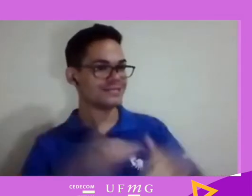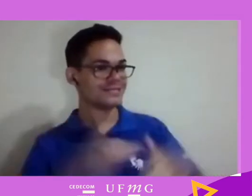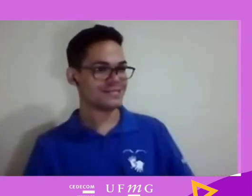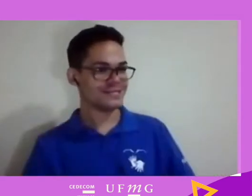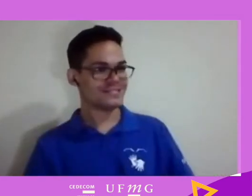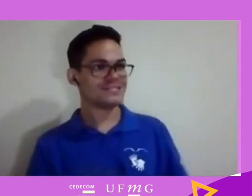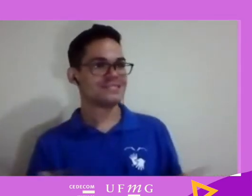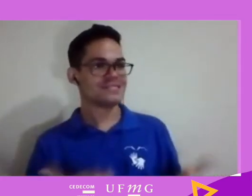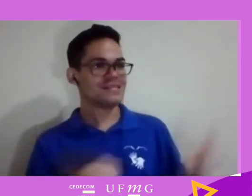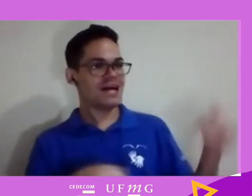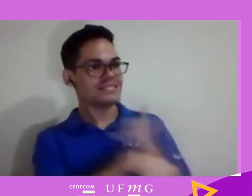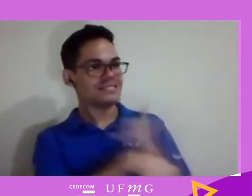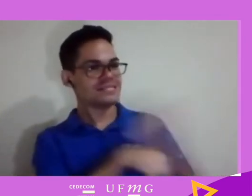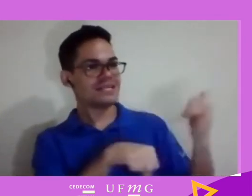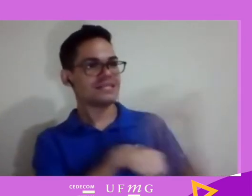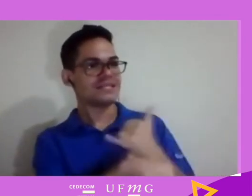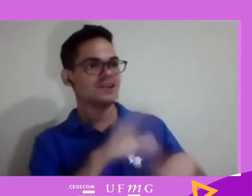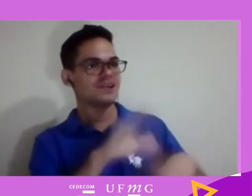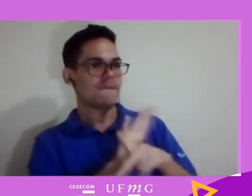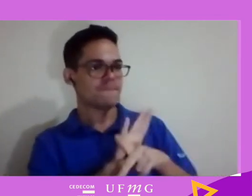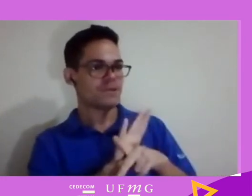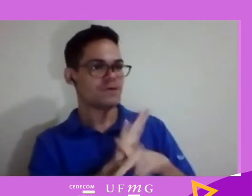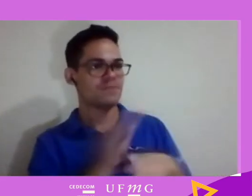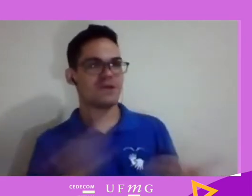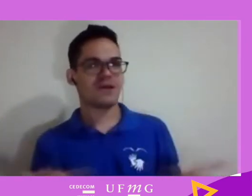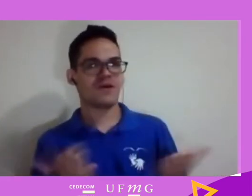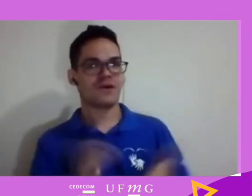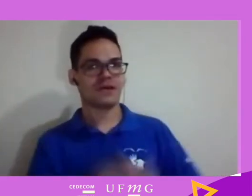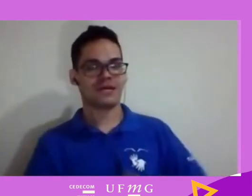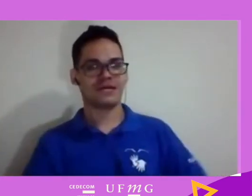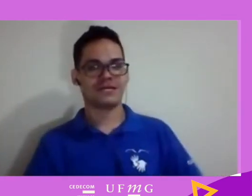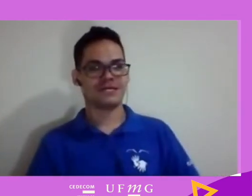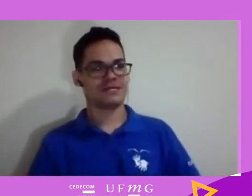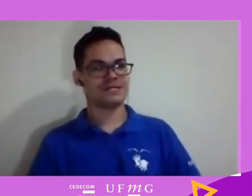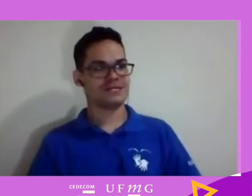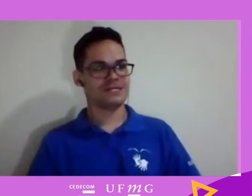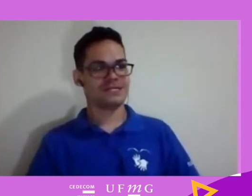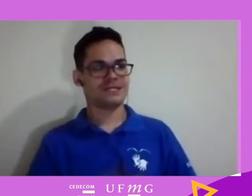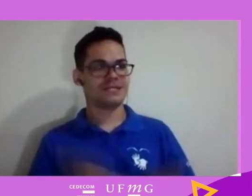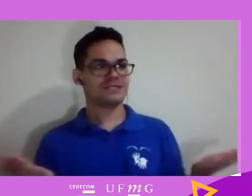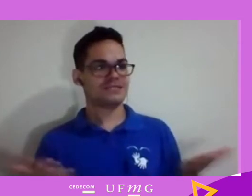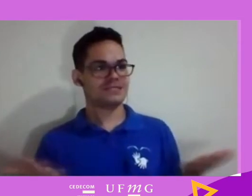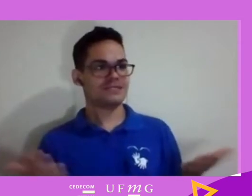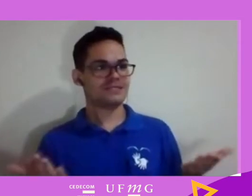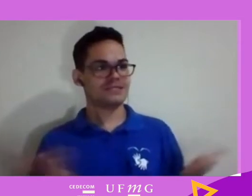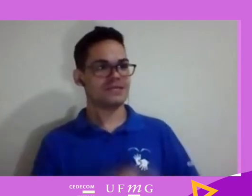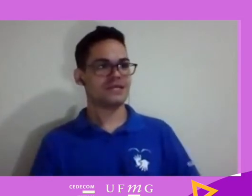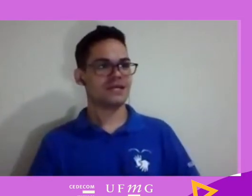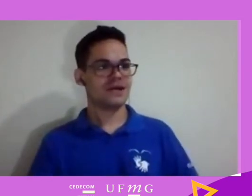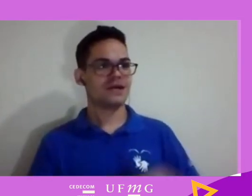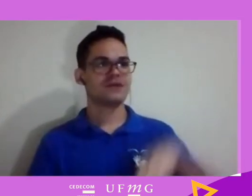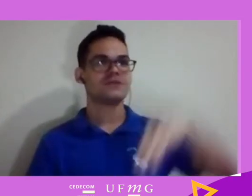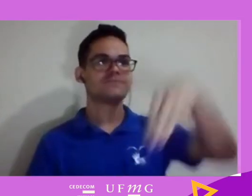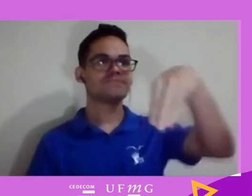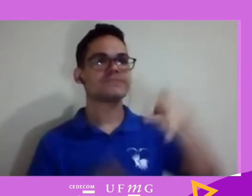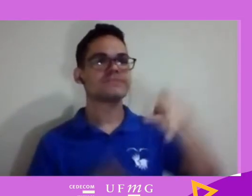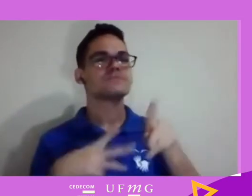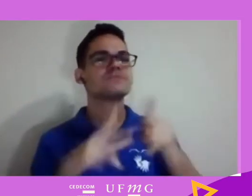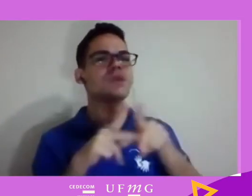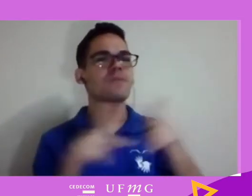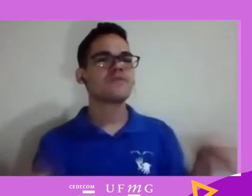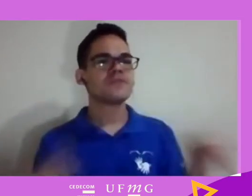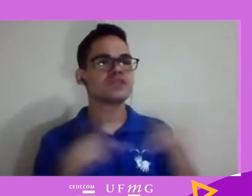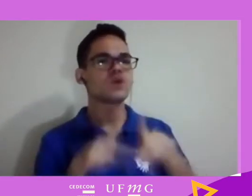Theory Development and Strategy in Transmedia Storytelling. É um livro que a Renira Rampaz